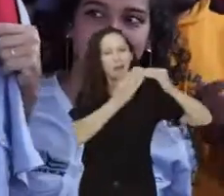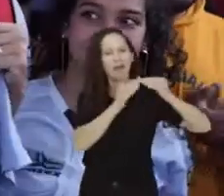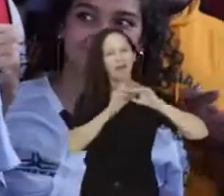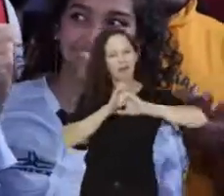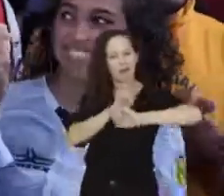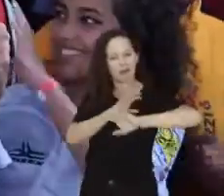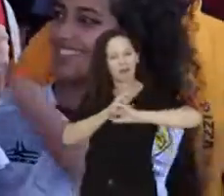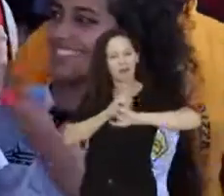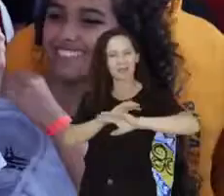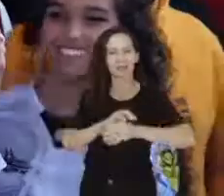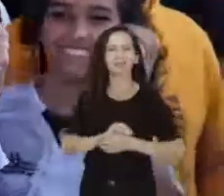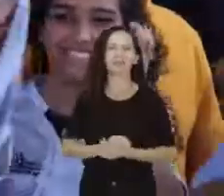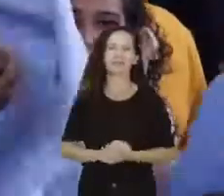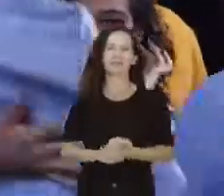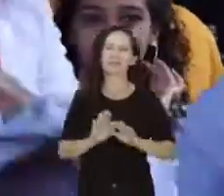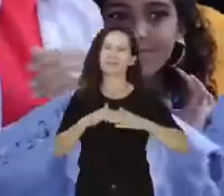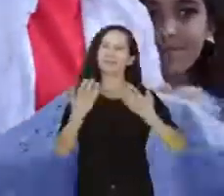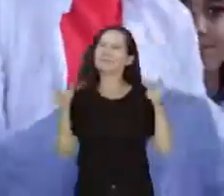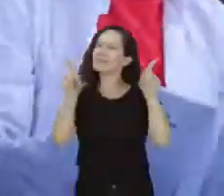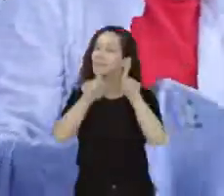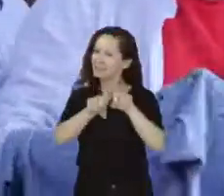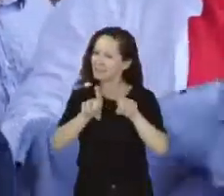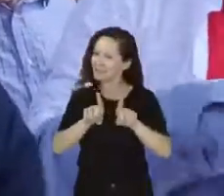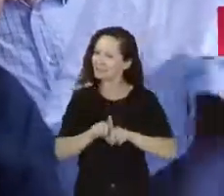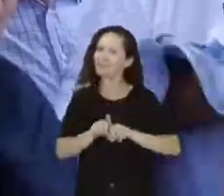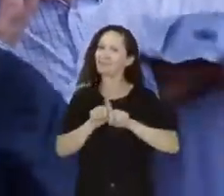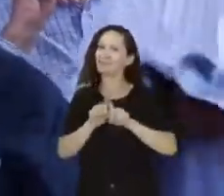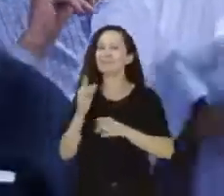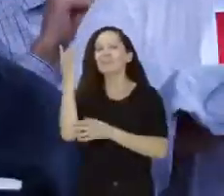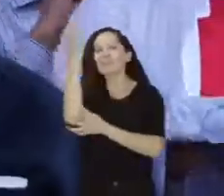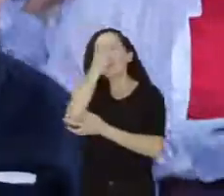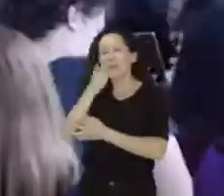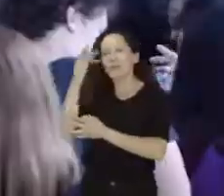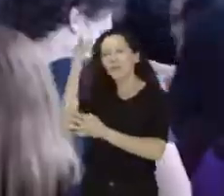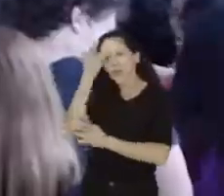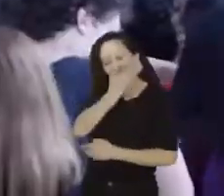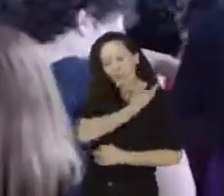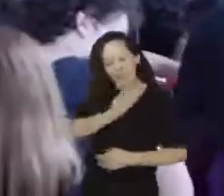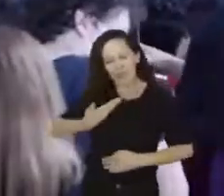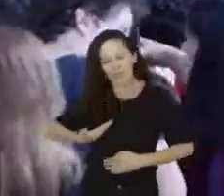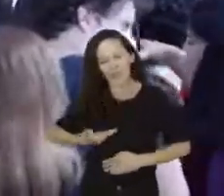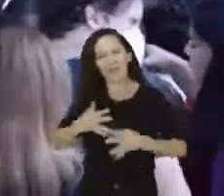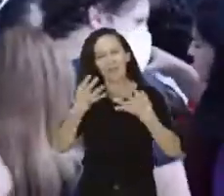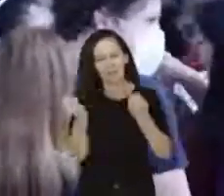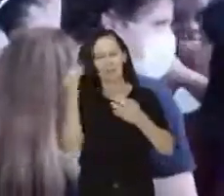E também o Haddad governador, gente!